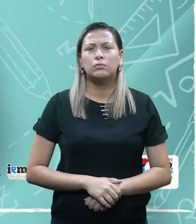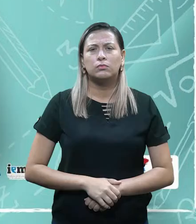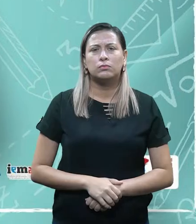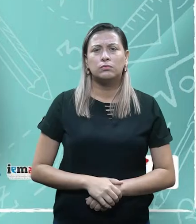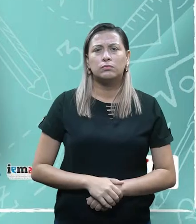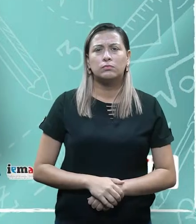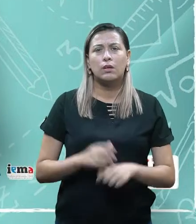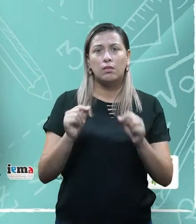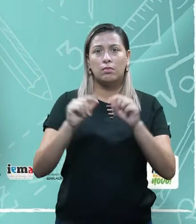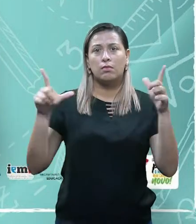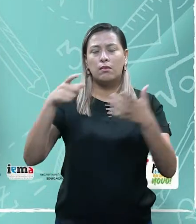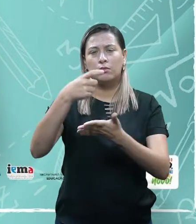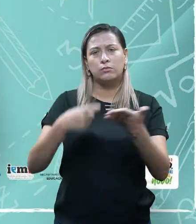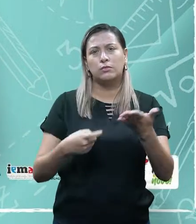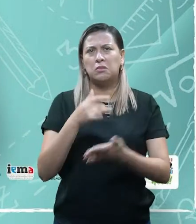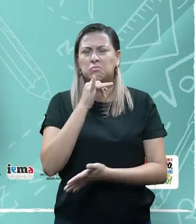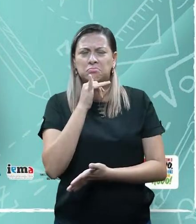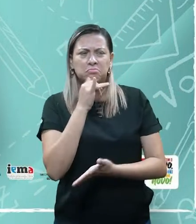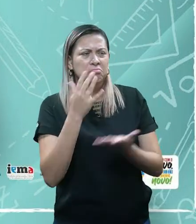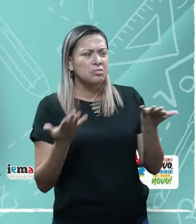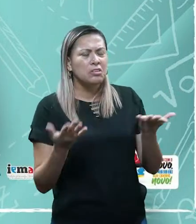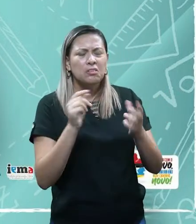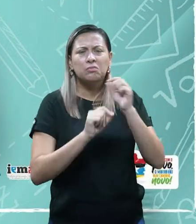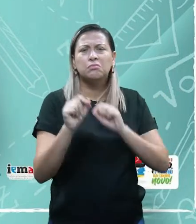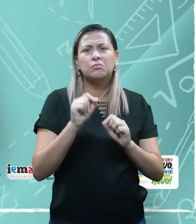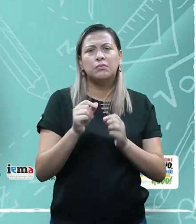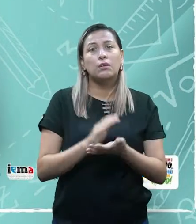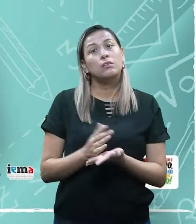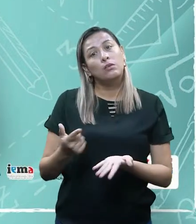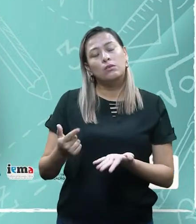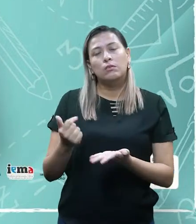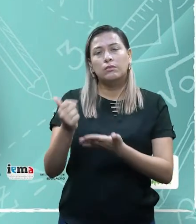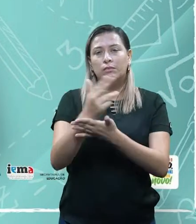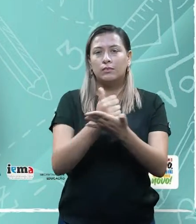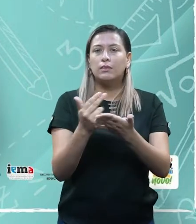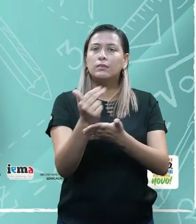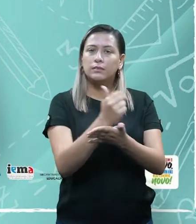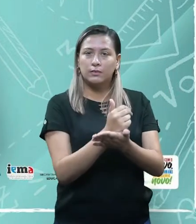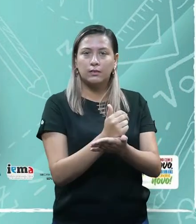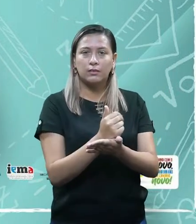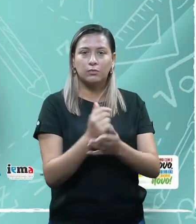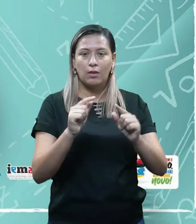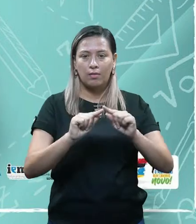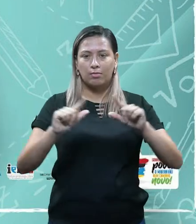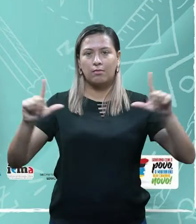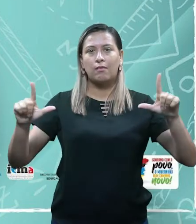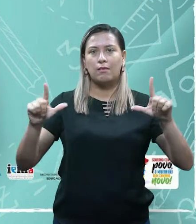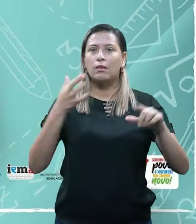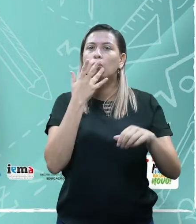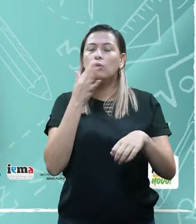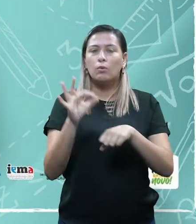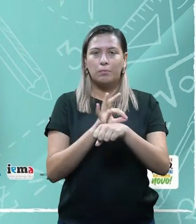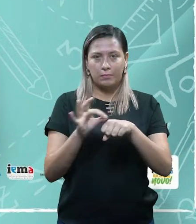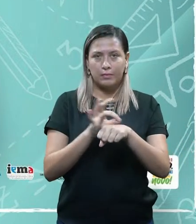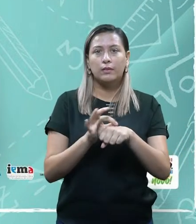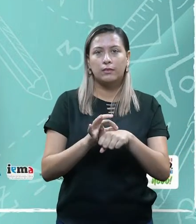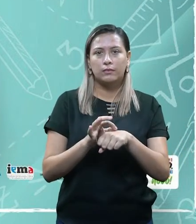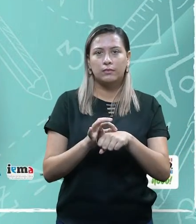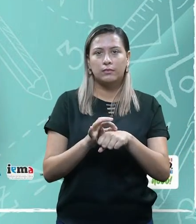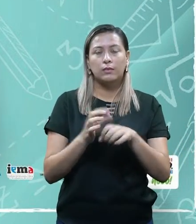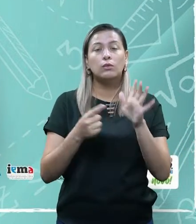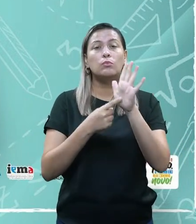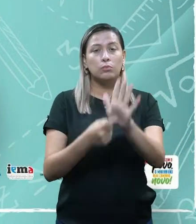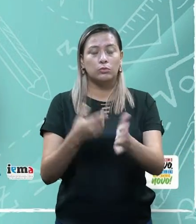Eu estou na minha área de desenho, que é aquela área preta que eu mostrei para vocês na aula anterior, né? Onde eu executo meus desenhos, meus